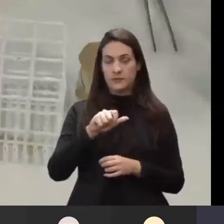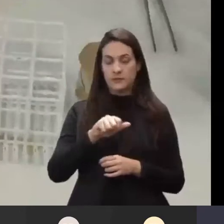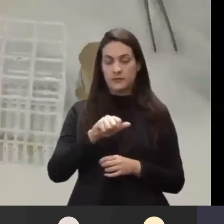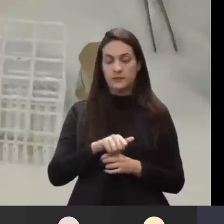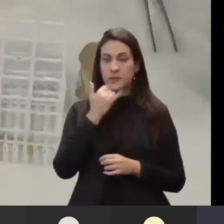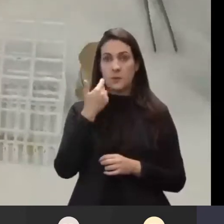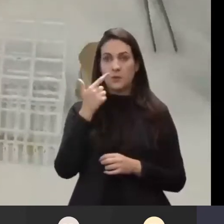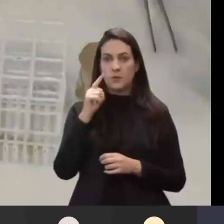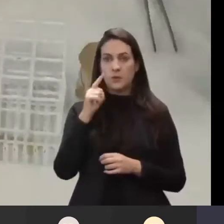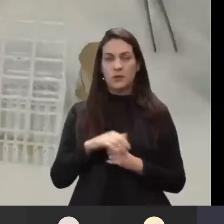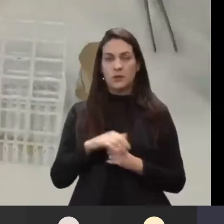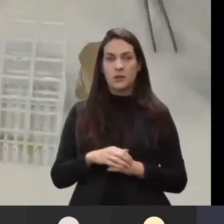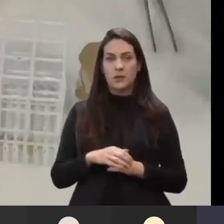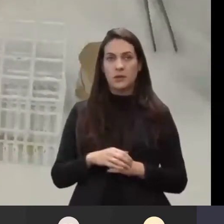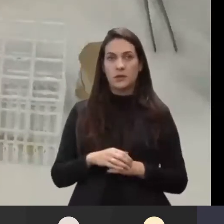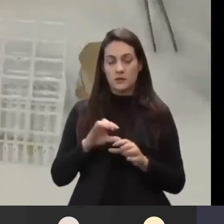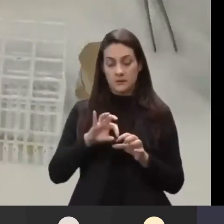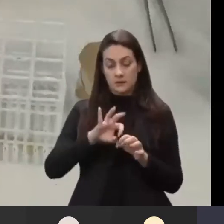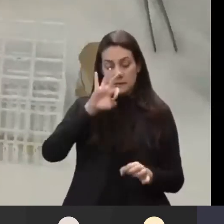Escherichia coli.